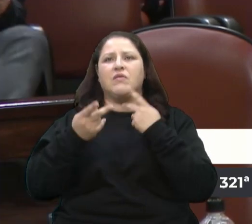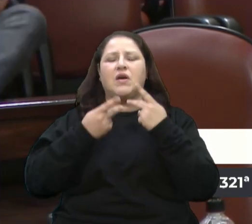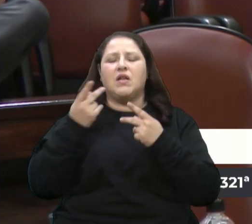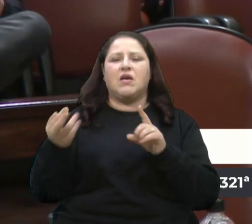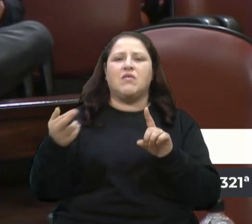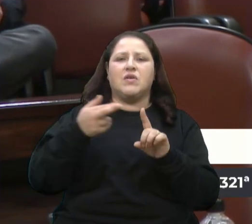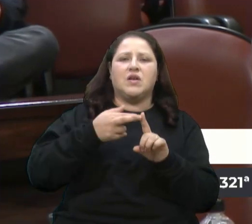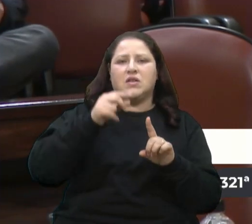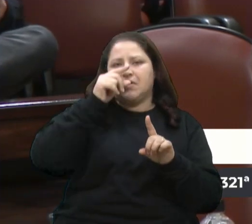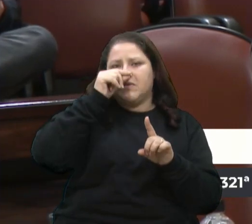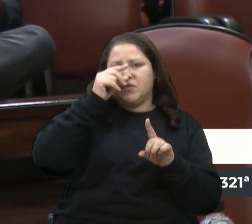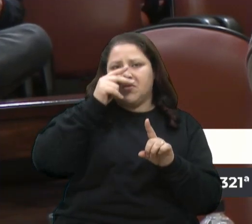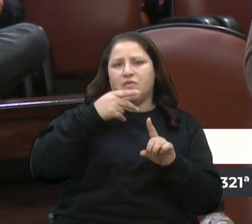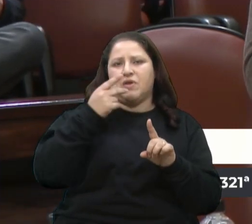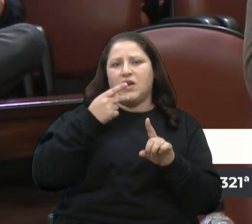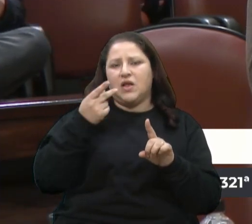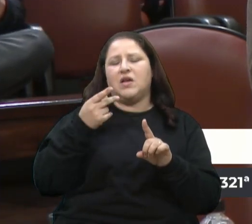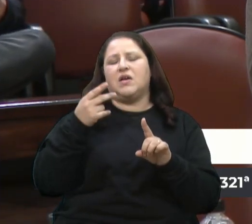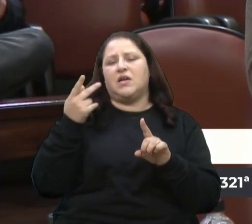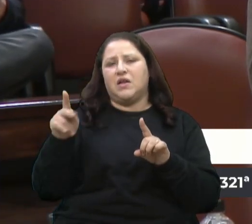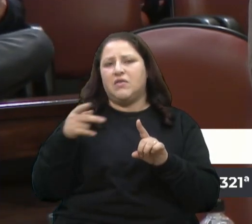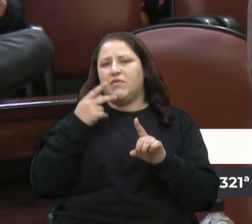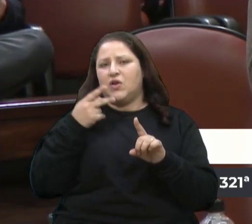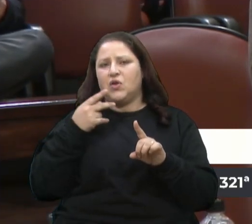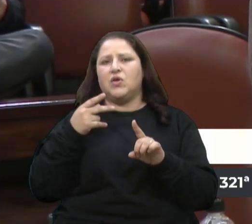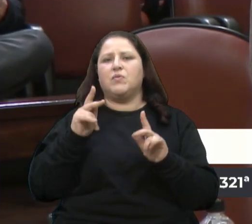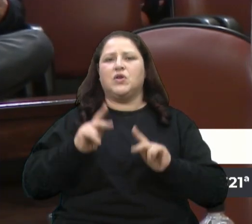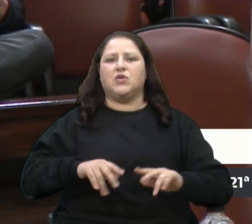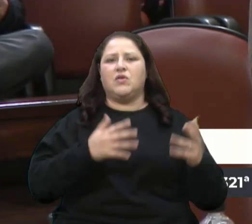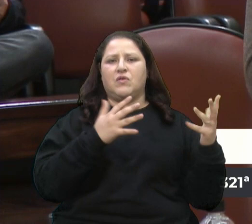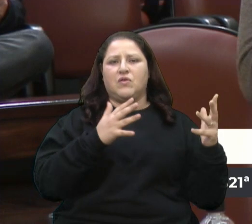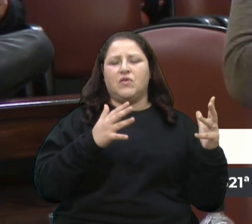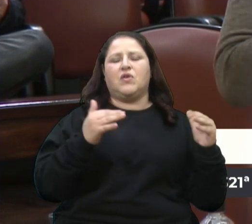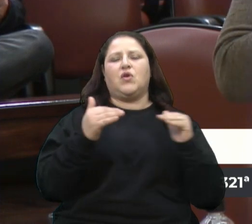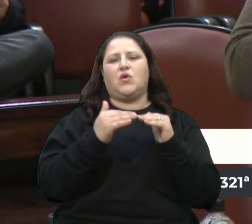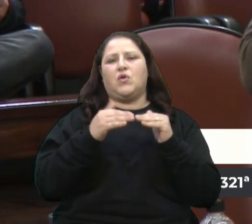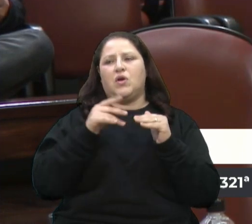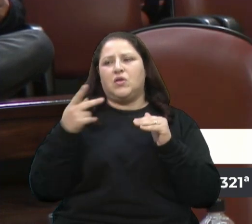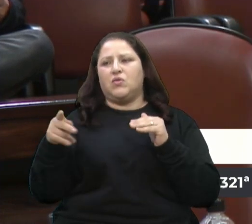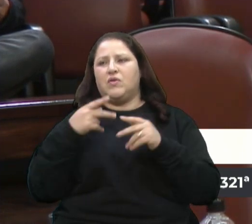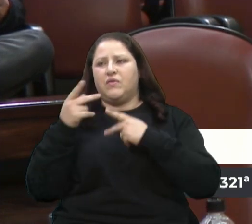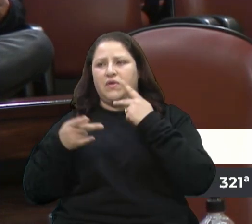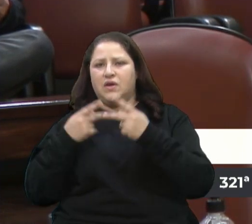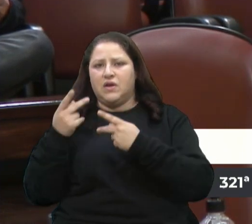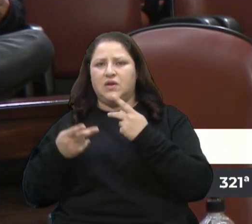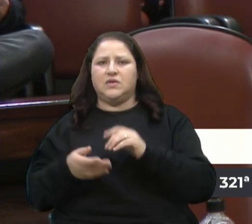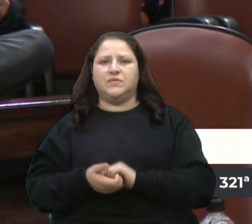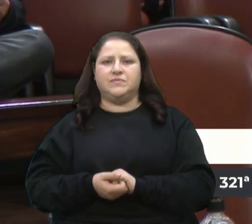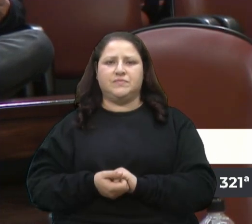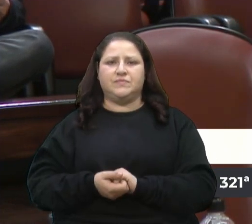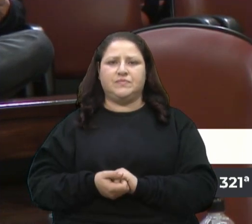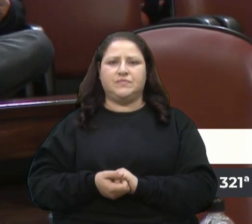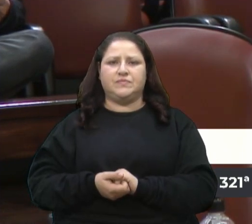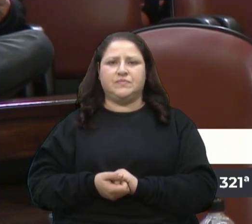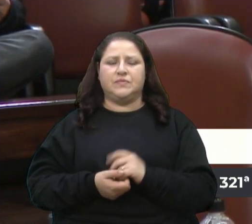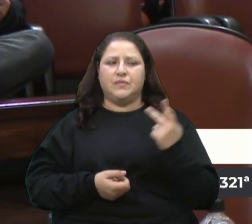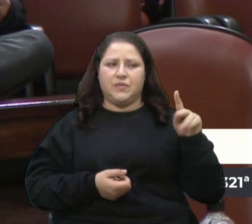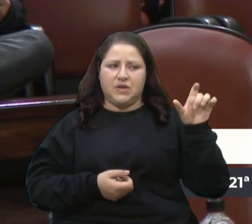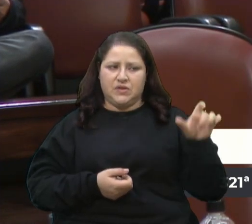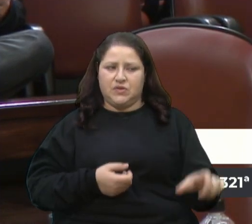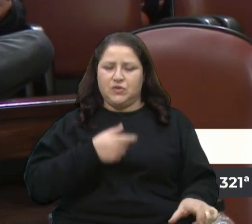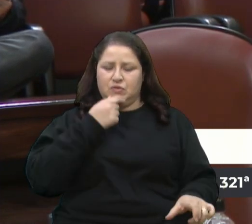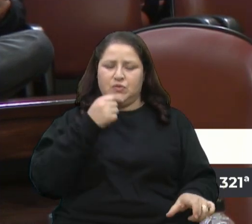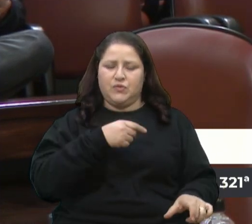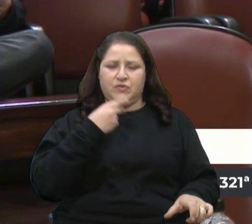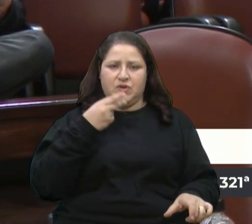vereador Fantinel, de tudo que ele falou, e aí bateram palma em cima das suas falas, bateram palma para este vereador. Enfim,